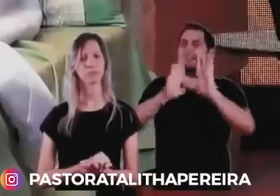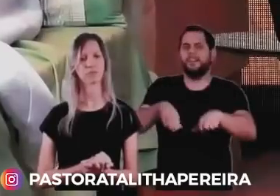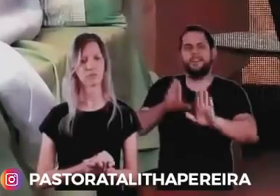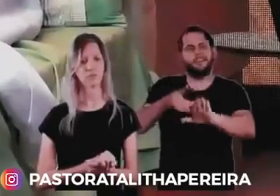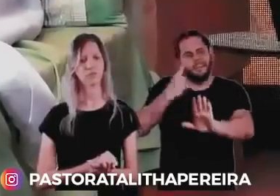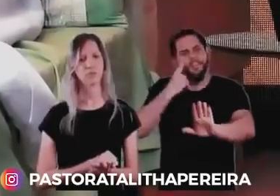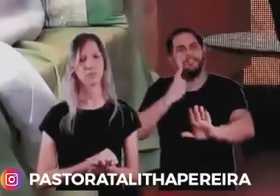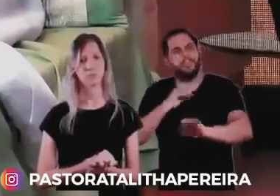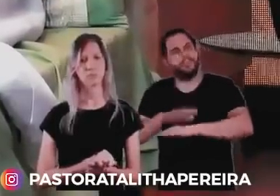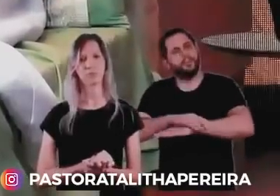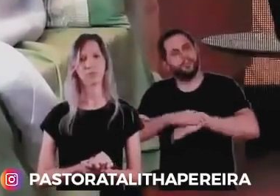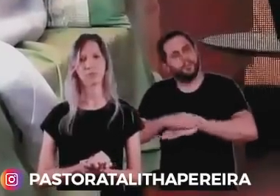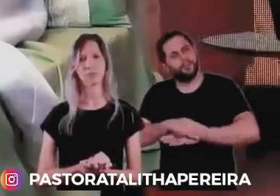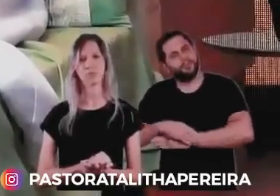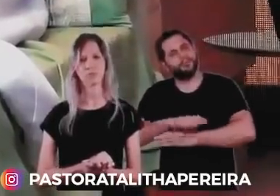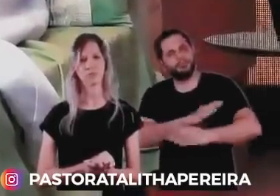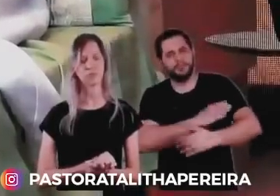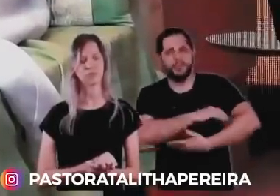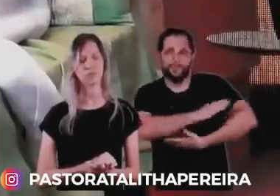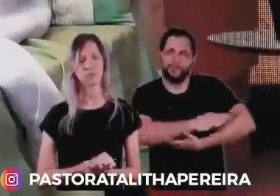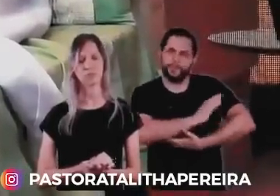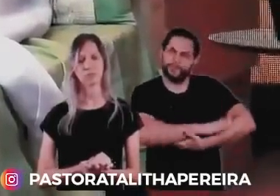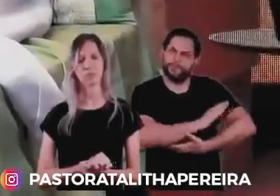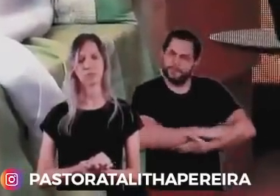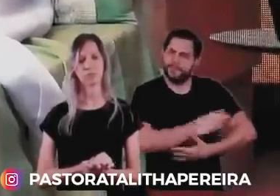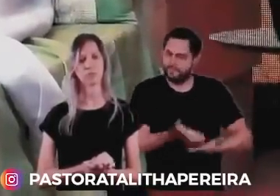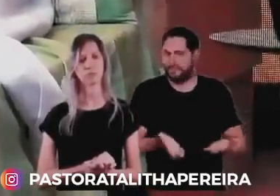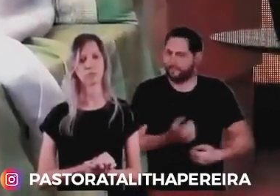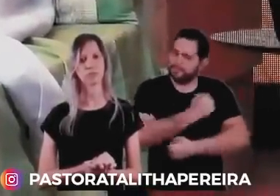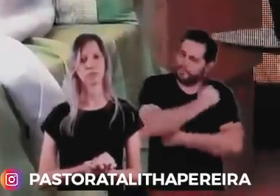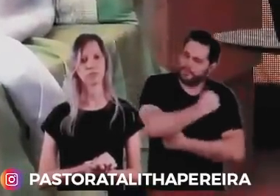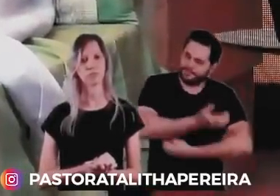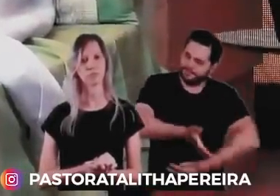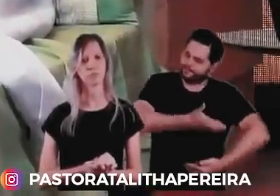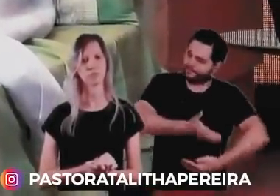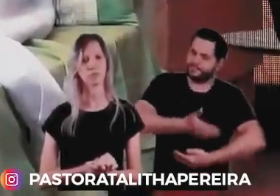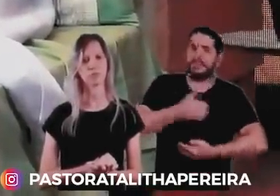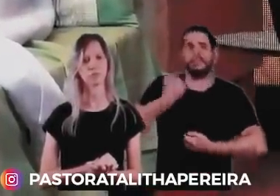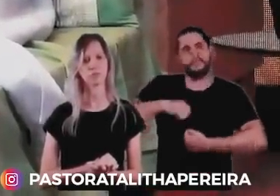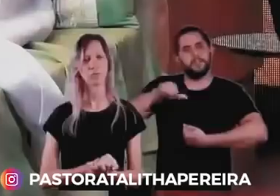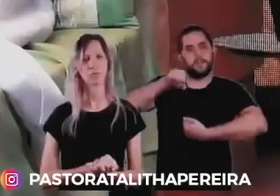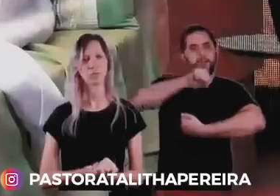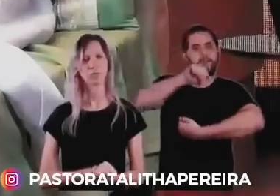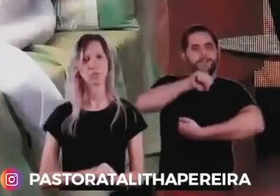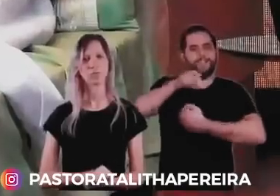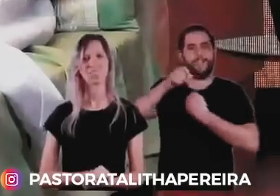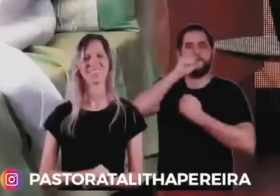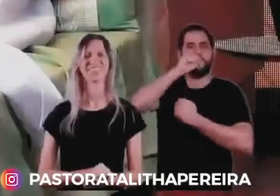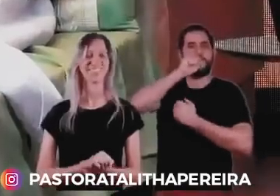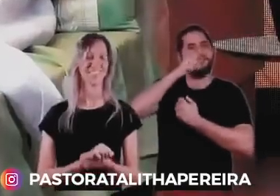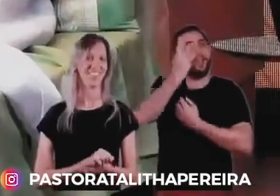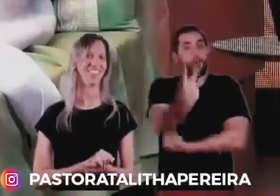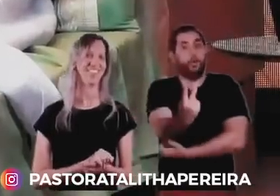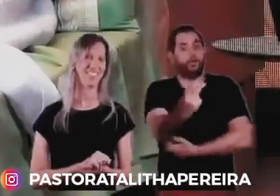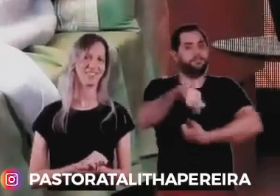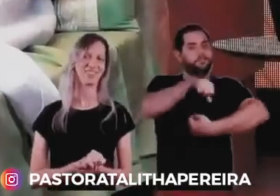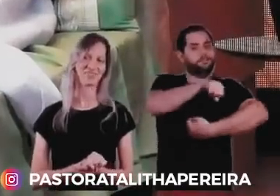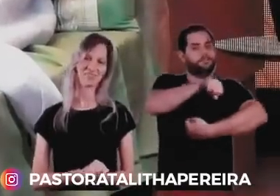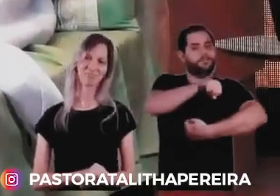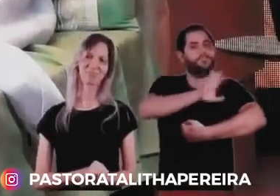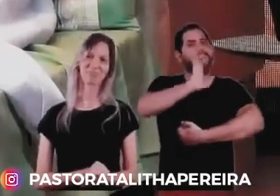deixa chorar, vai lá, faz alguma coisa, se deu uma mamadeira, dá duas, mas pelo amor de